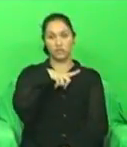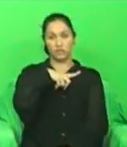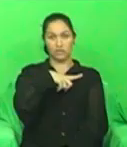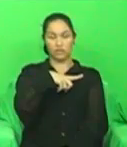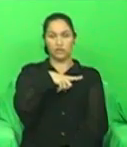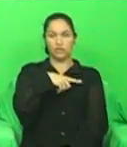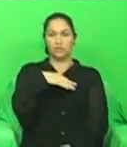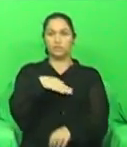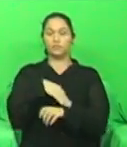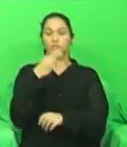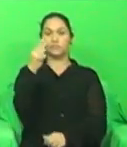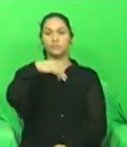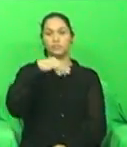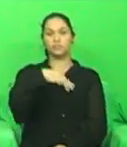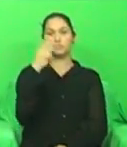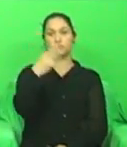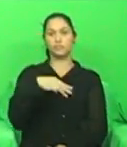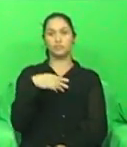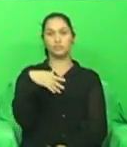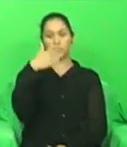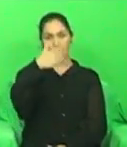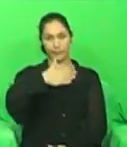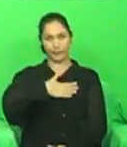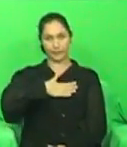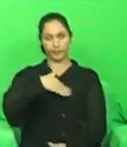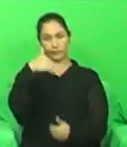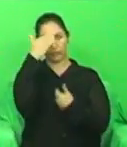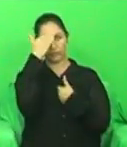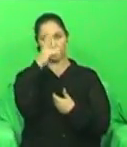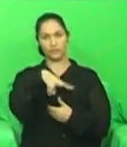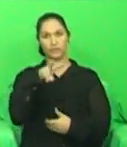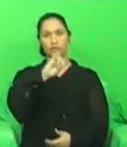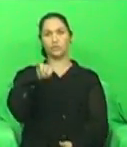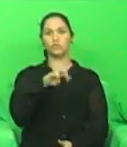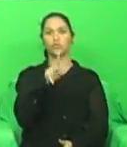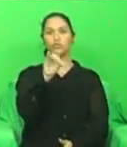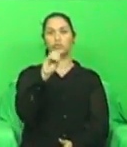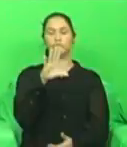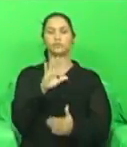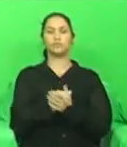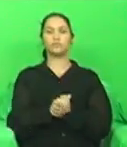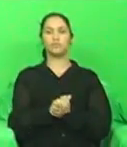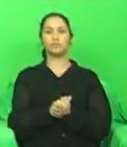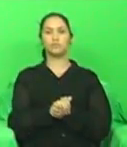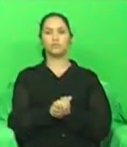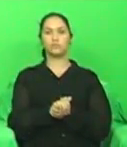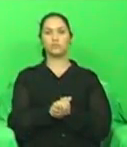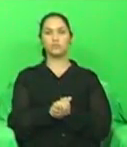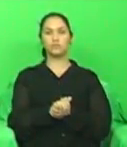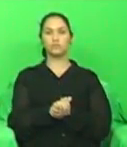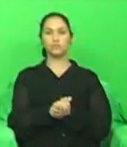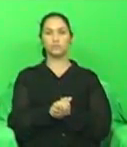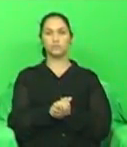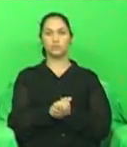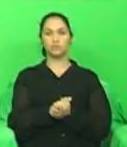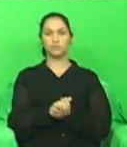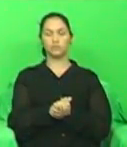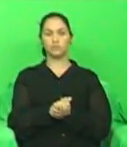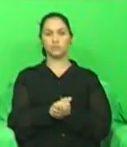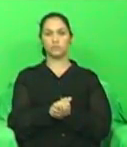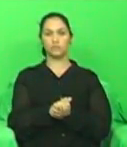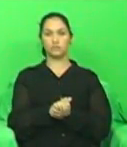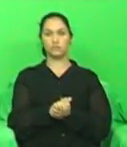dispõe de mais três minutos e 30 deste mês ea dor obrigado vereador júlio questão de ordem será